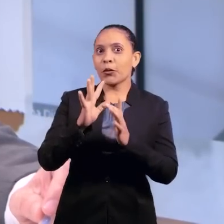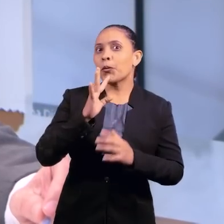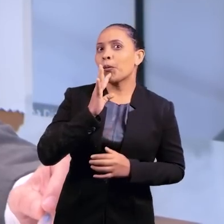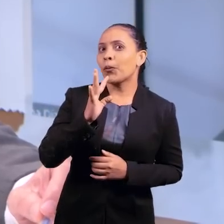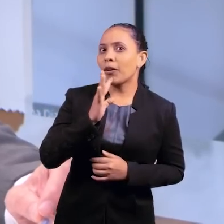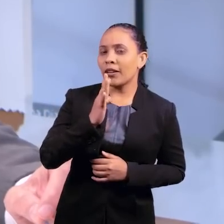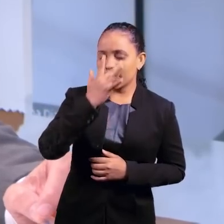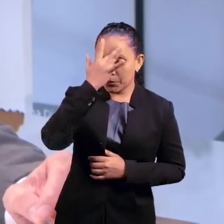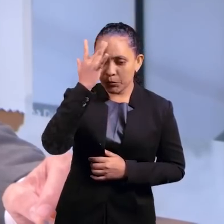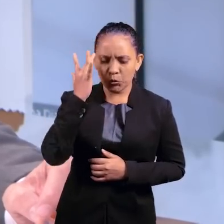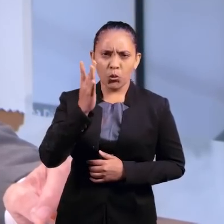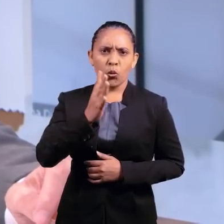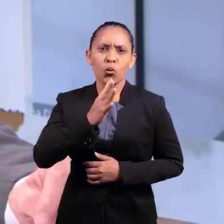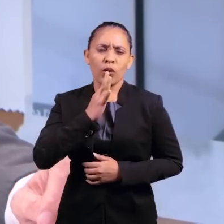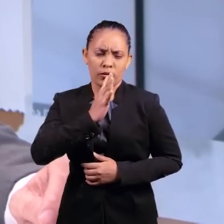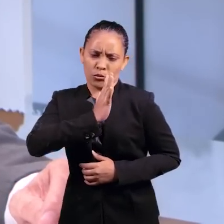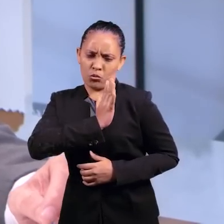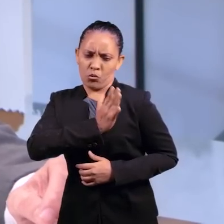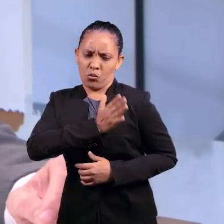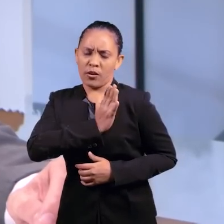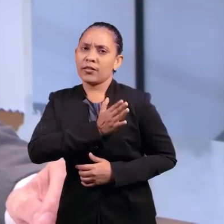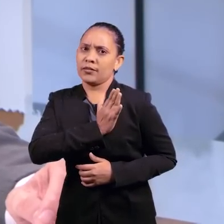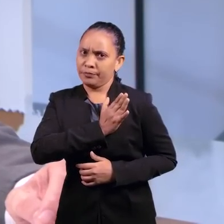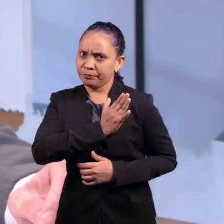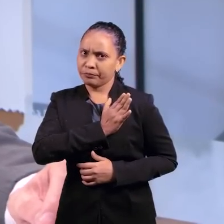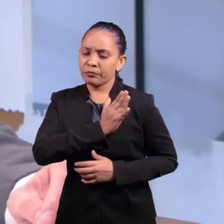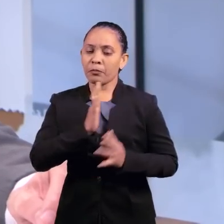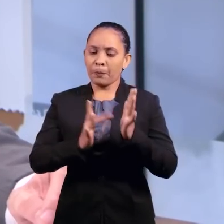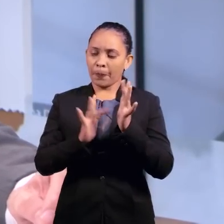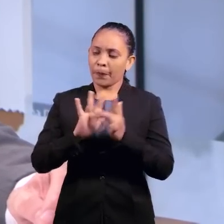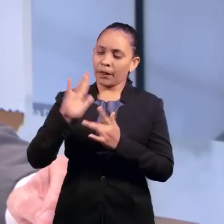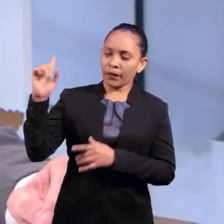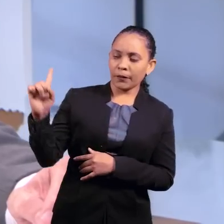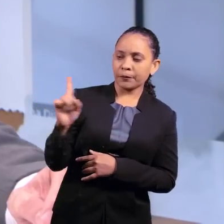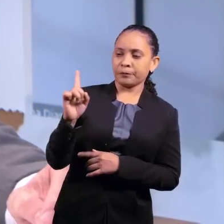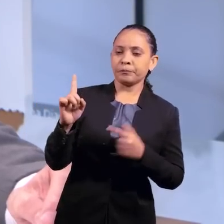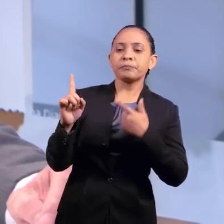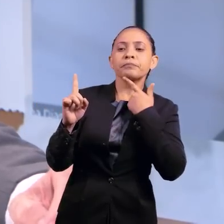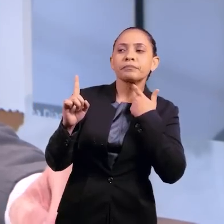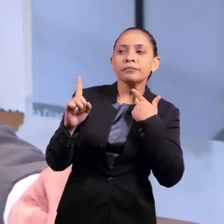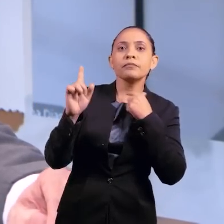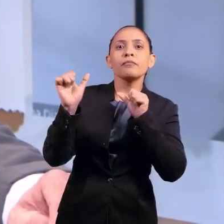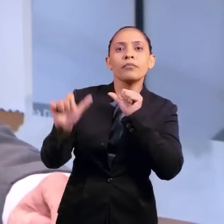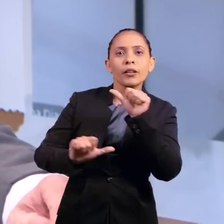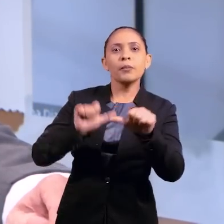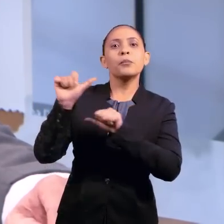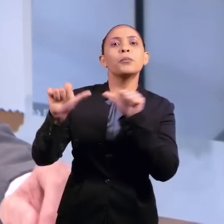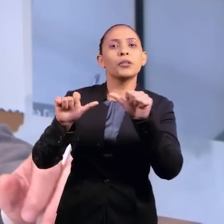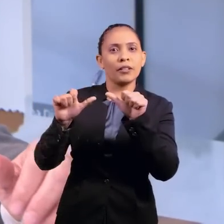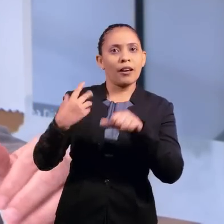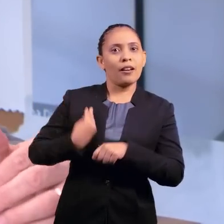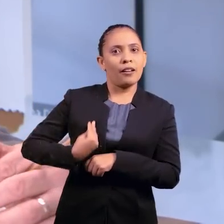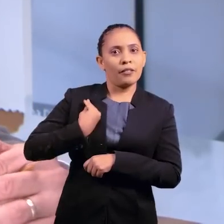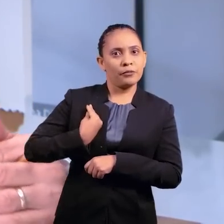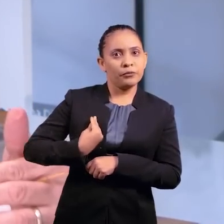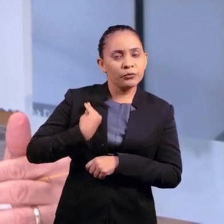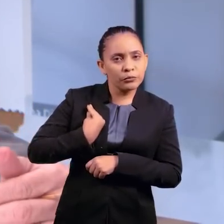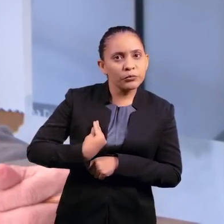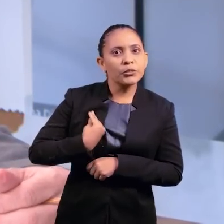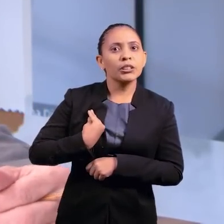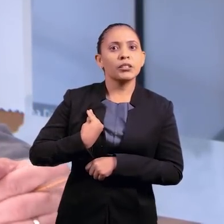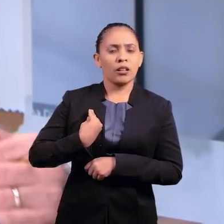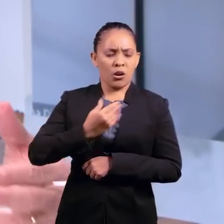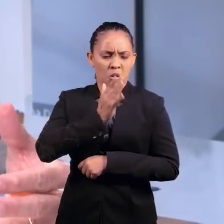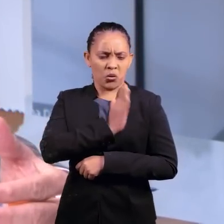homem, ele sabe da natureza do homem. E por isso ele veio assim mesmo, porque ele quis mudar, ele quer mudar a natureza do homem, que tira a dureza